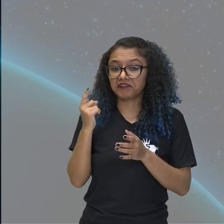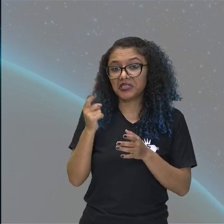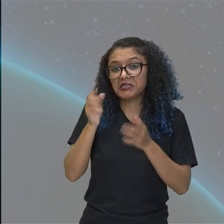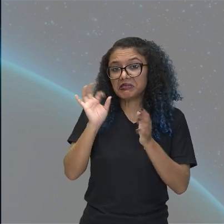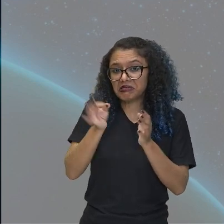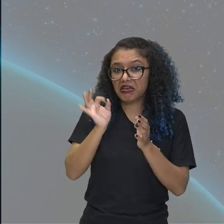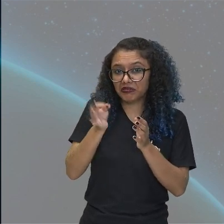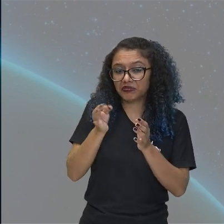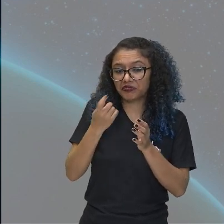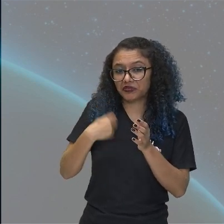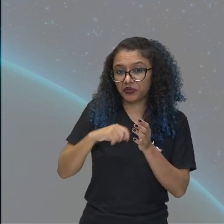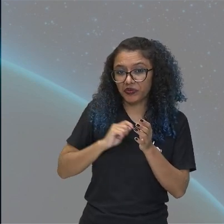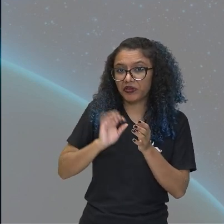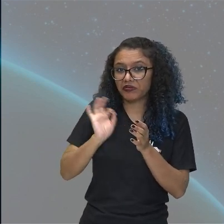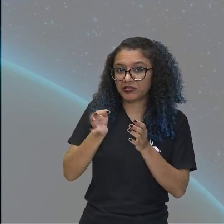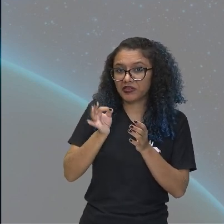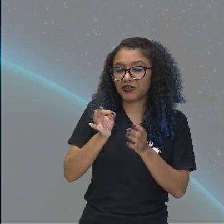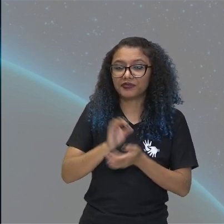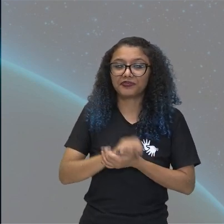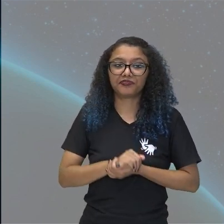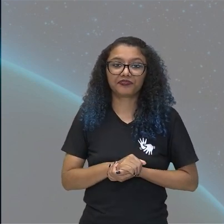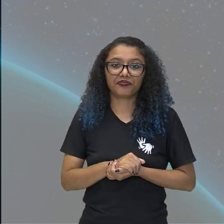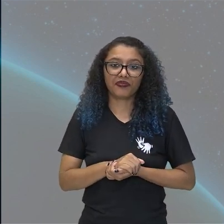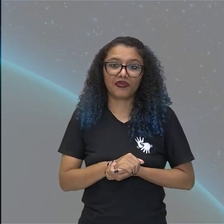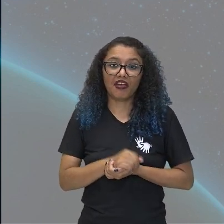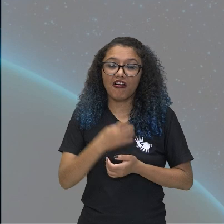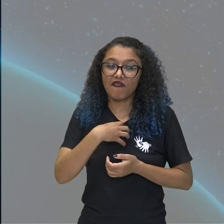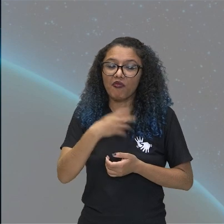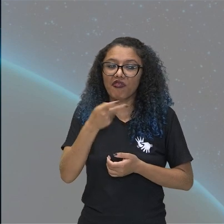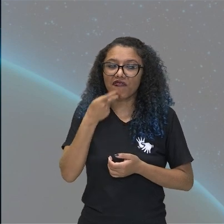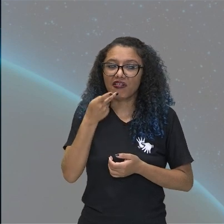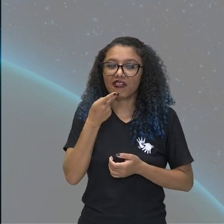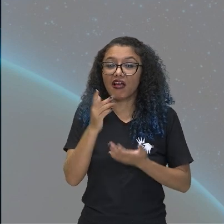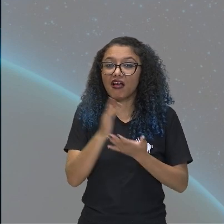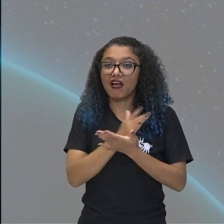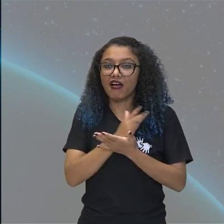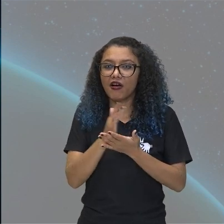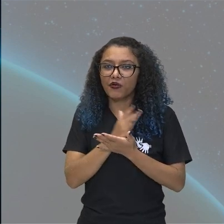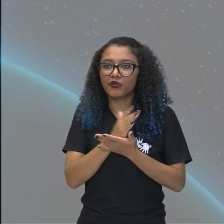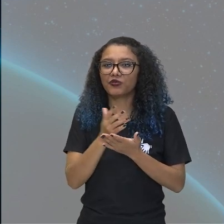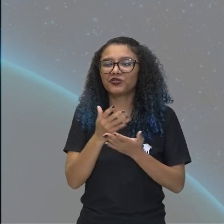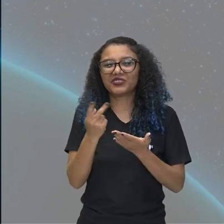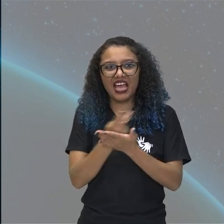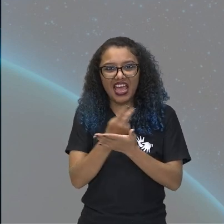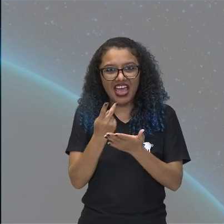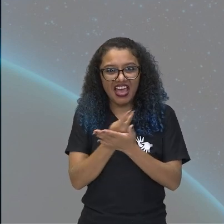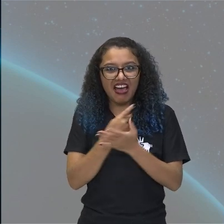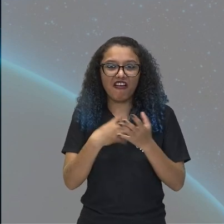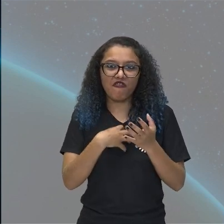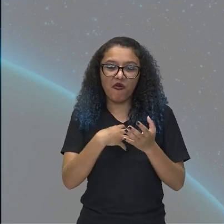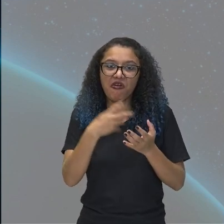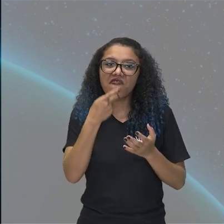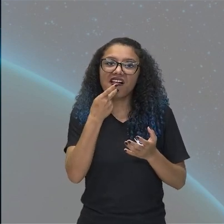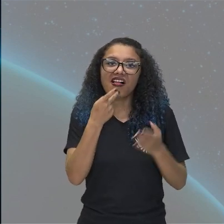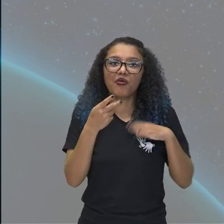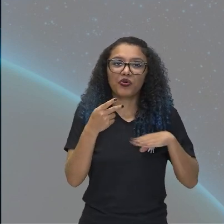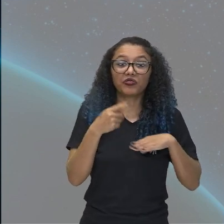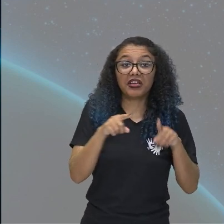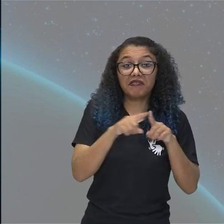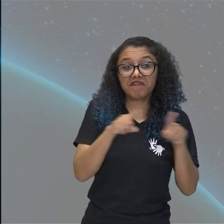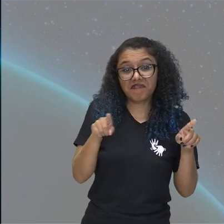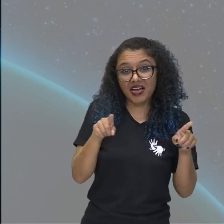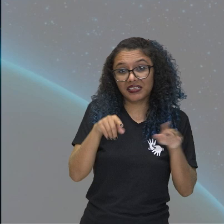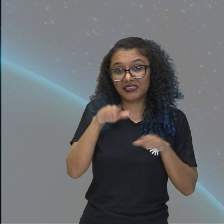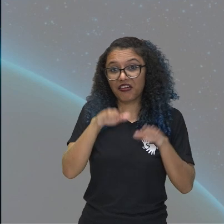cerebro. A gente costuma falar, né? No português, algumas pessoas erram, mas elas estão falando certinho